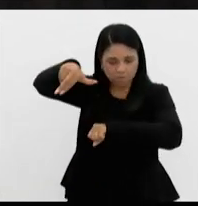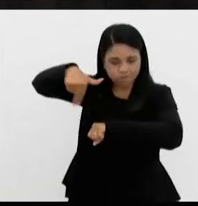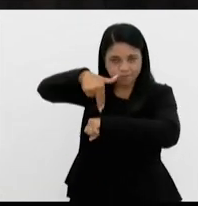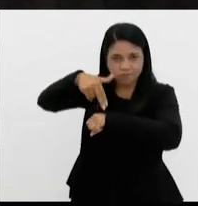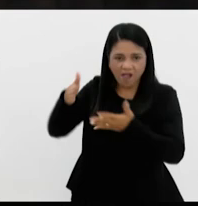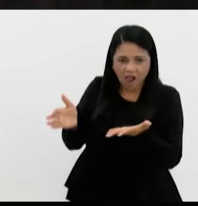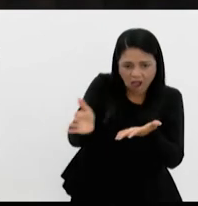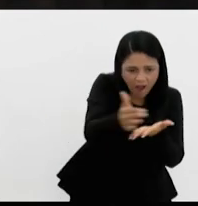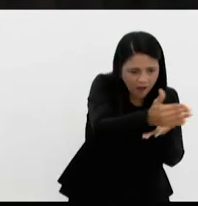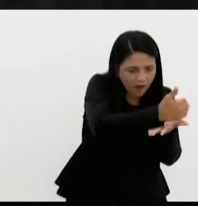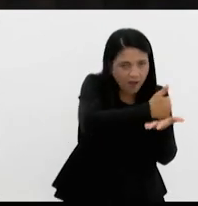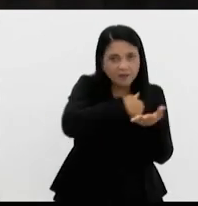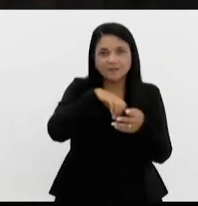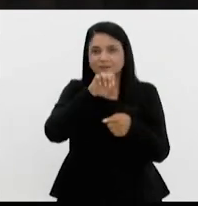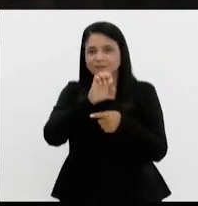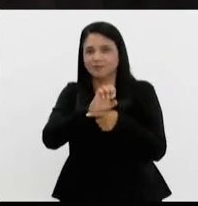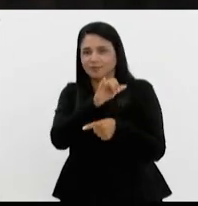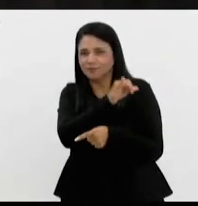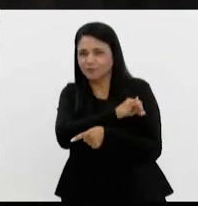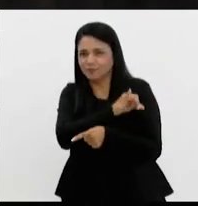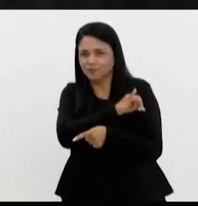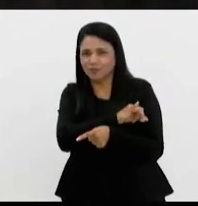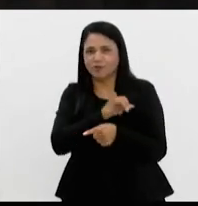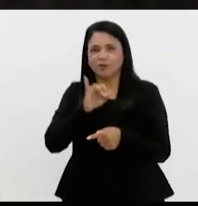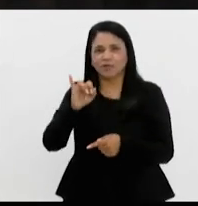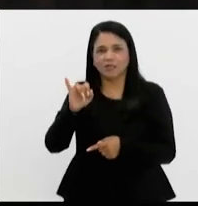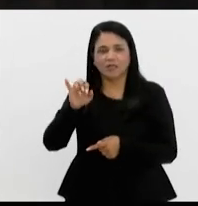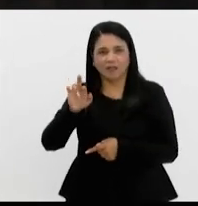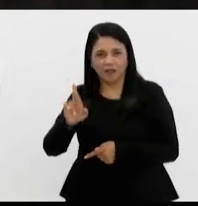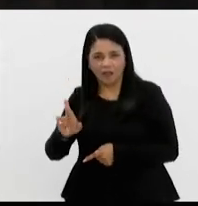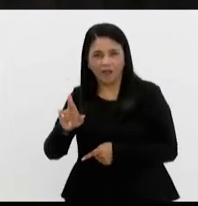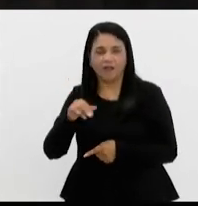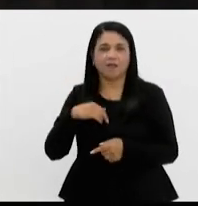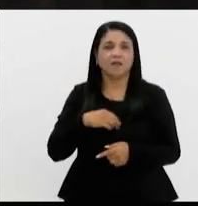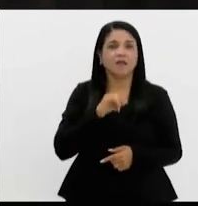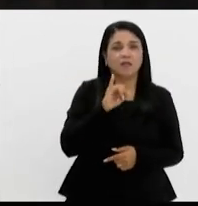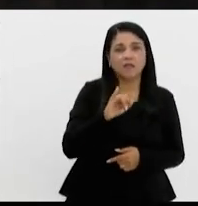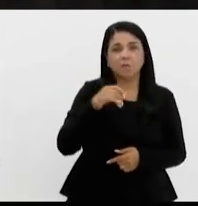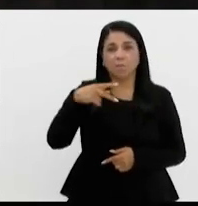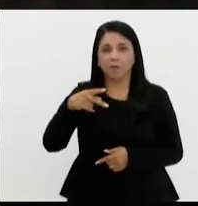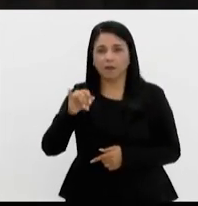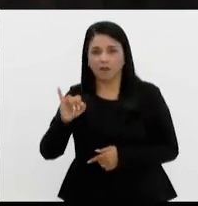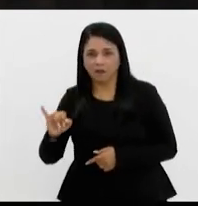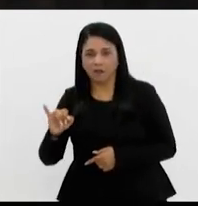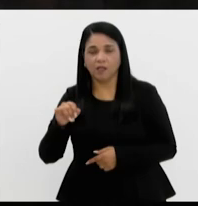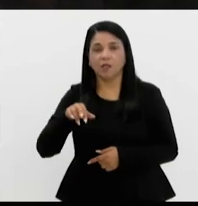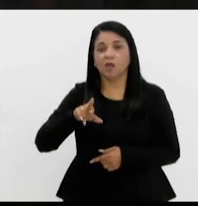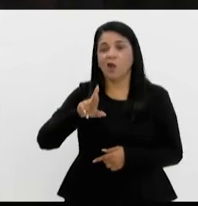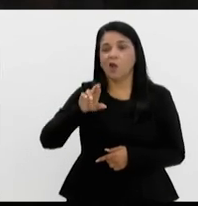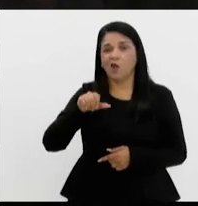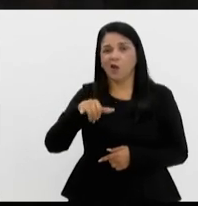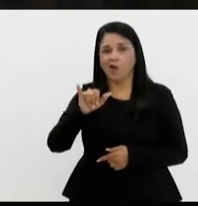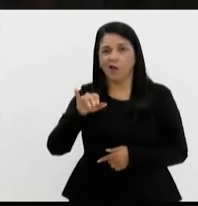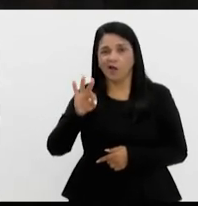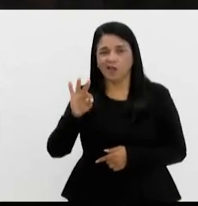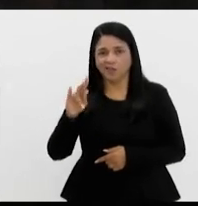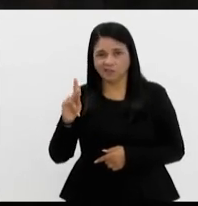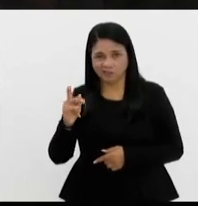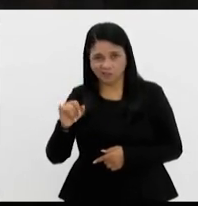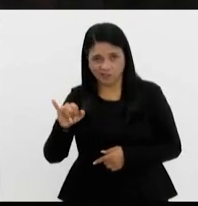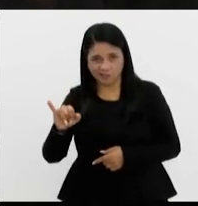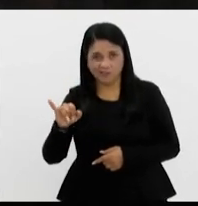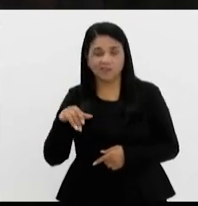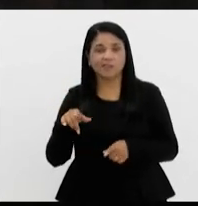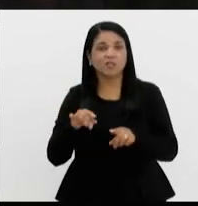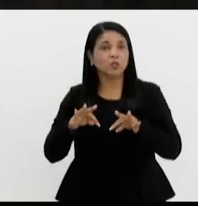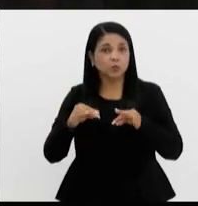do Rio de Janeiro, imposto de renda, IPI, royalties, participações especiais, de tudo que